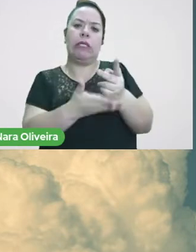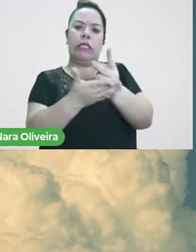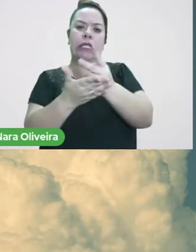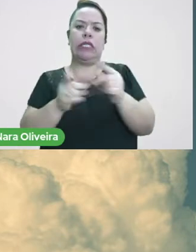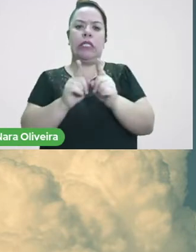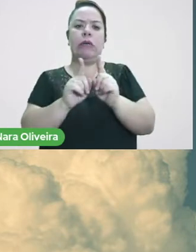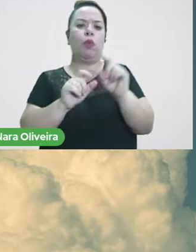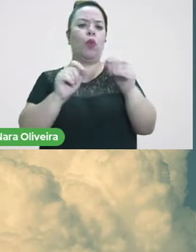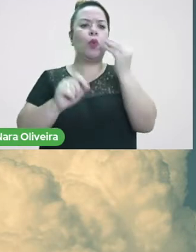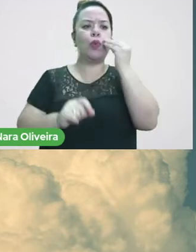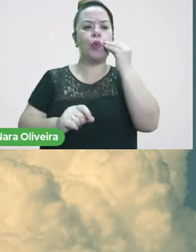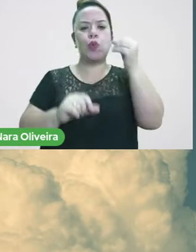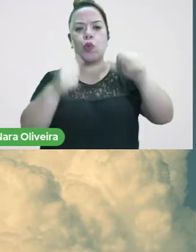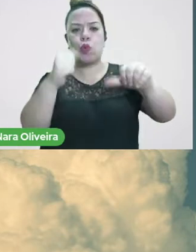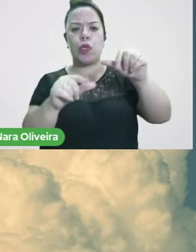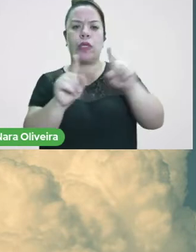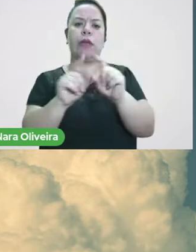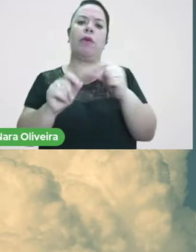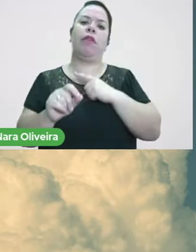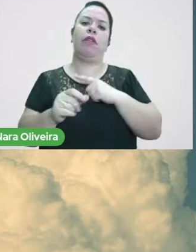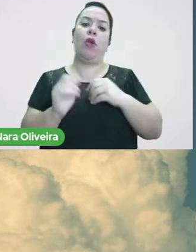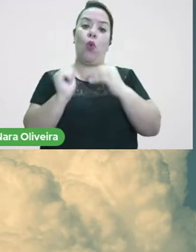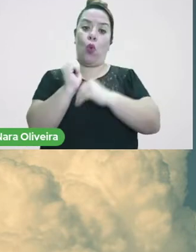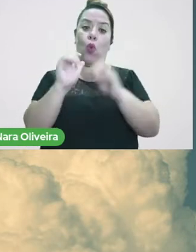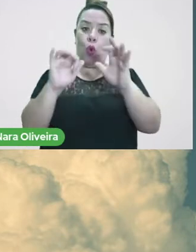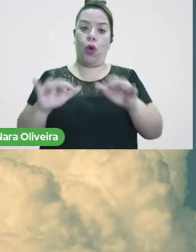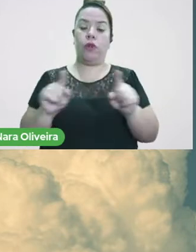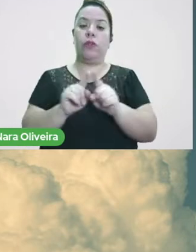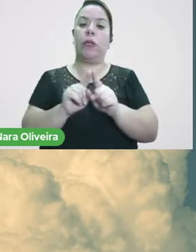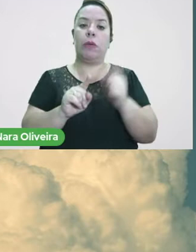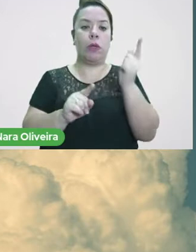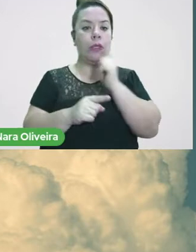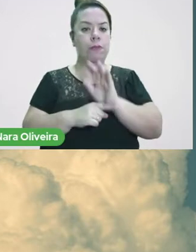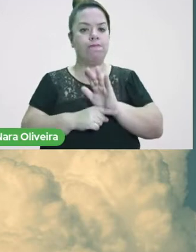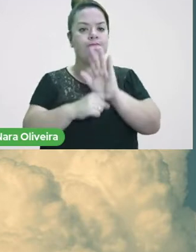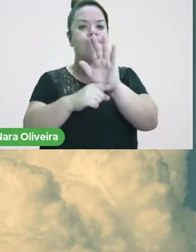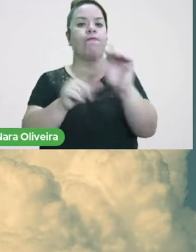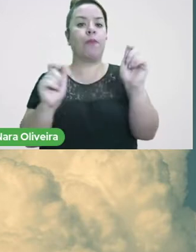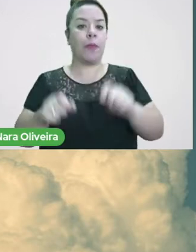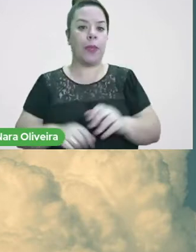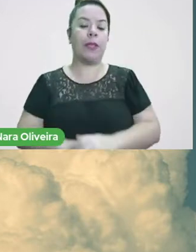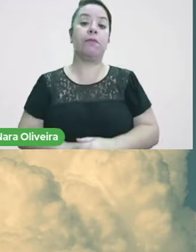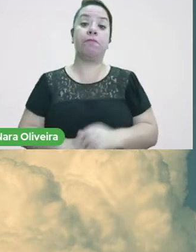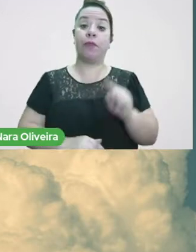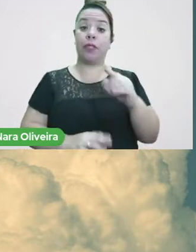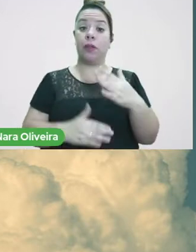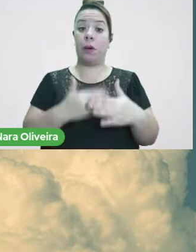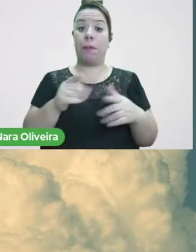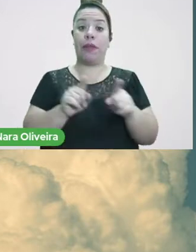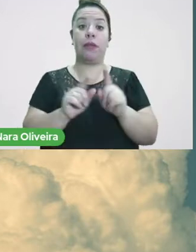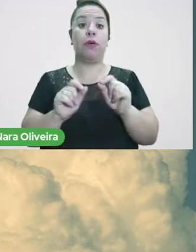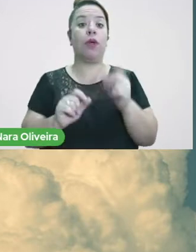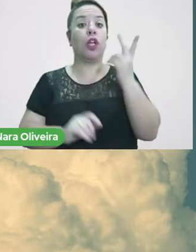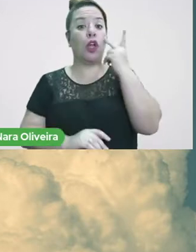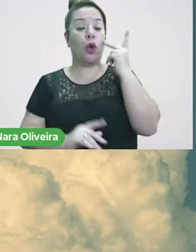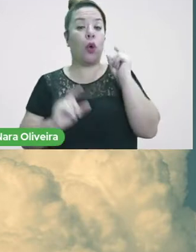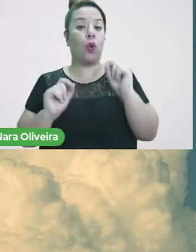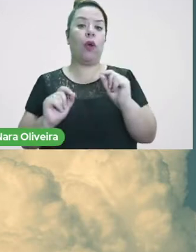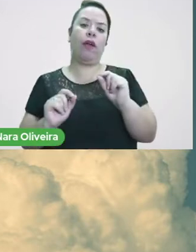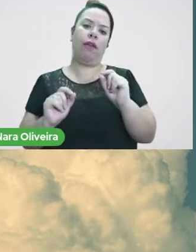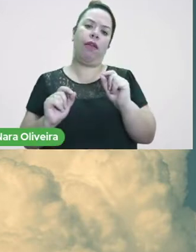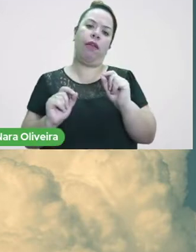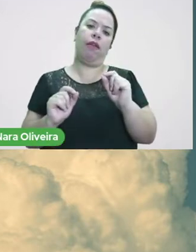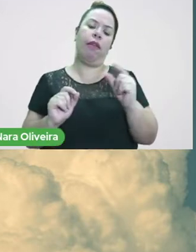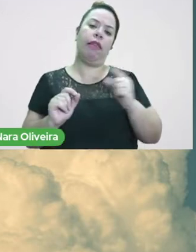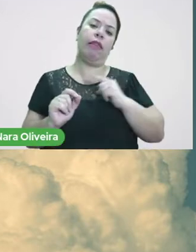o próprio código com teste, certo? Esse é um passo que geralmente tem muito, envolve mais a